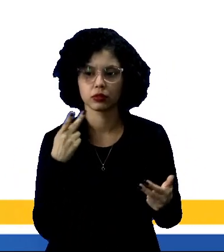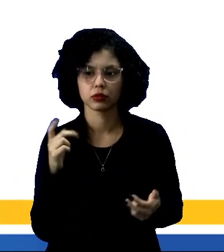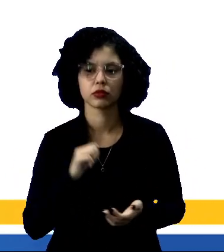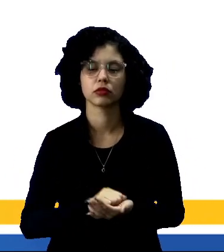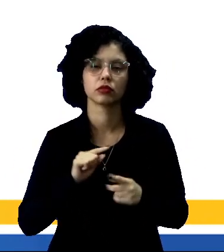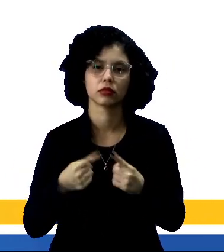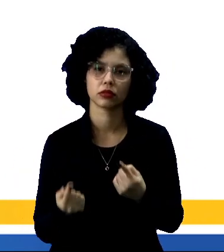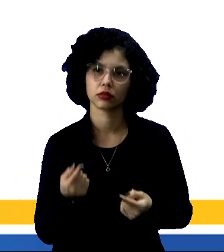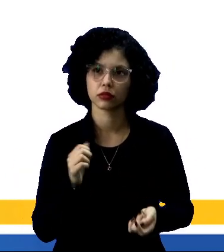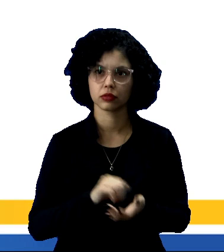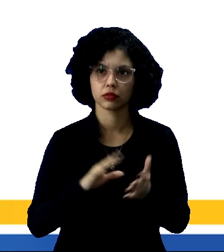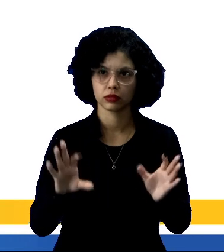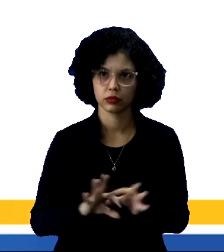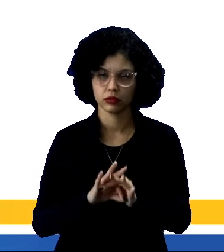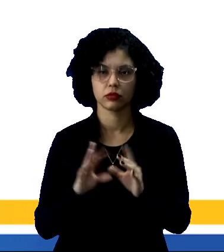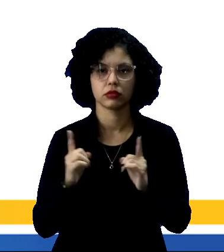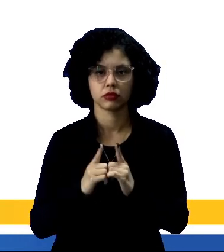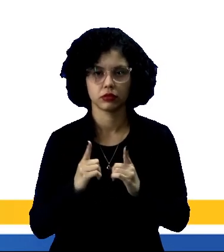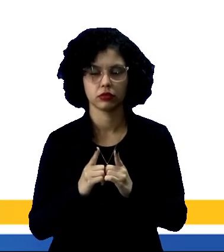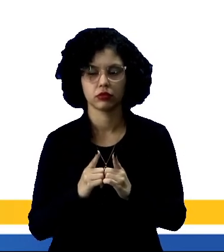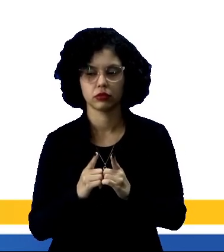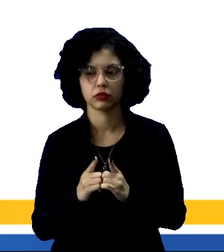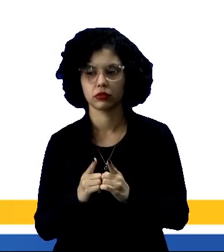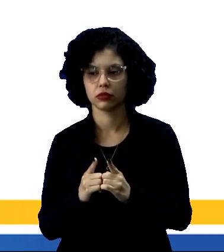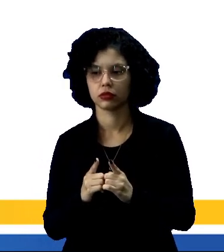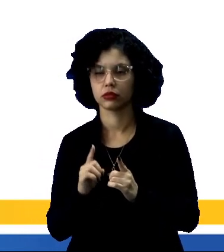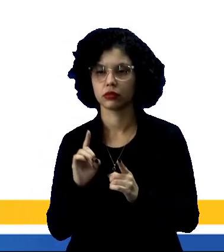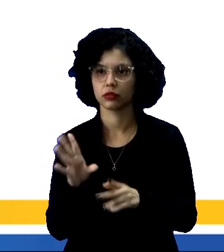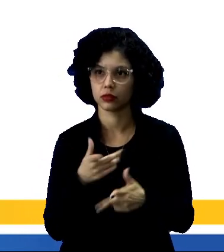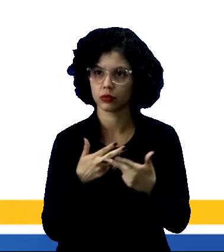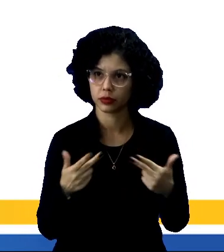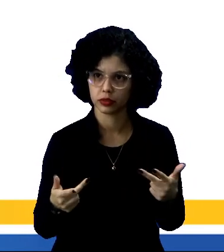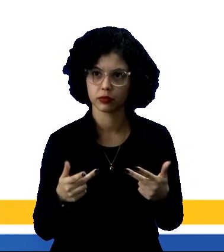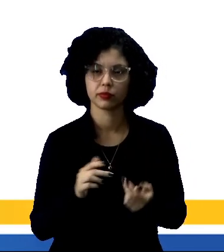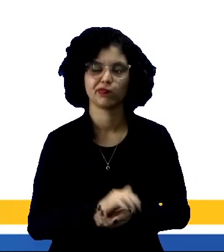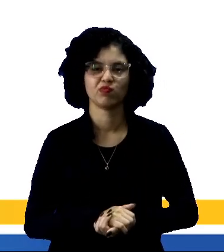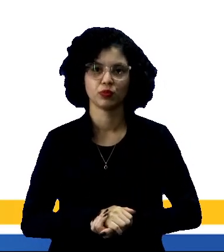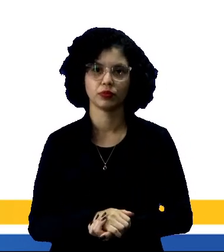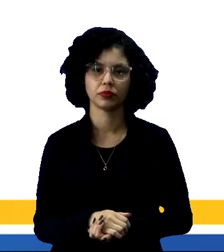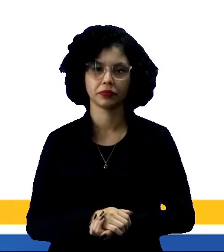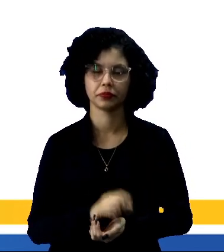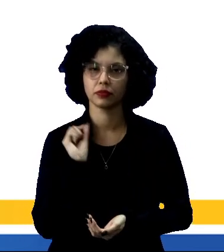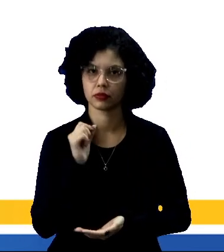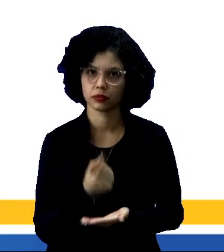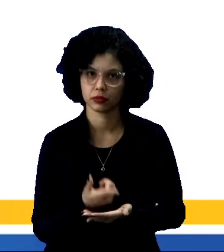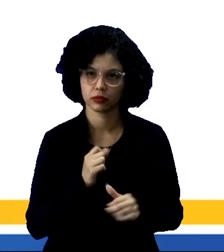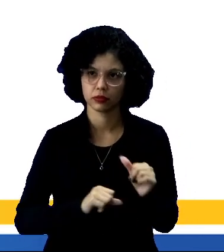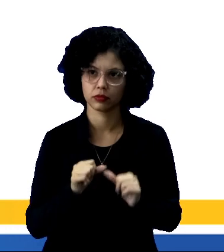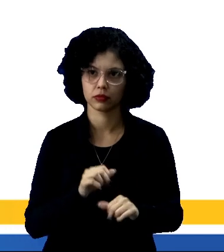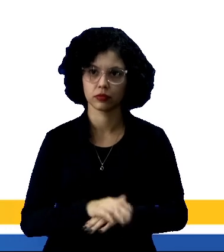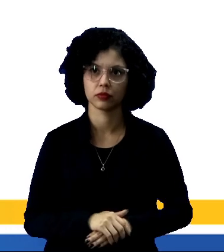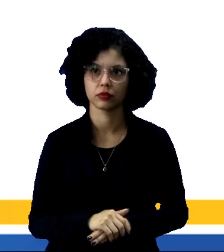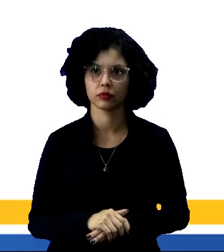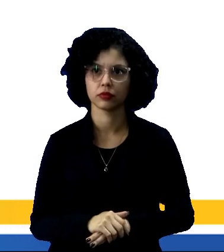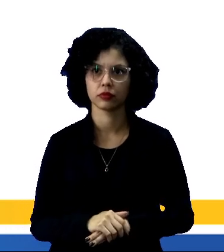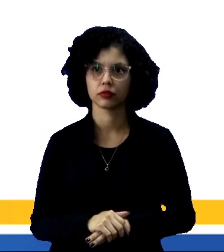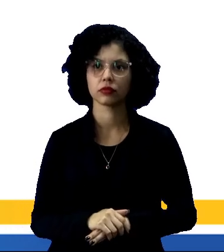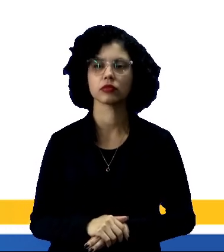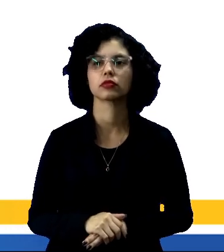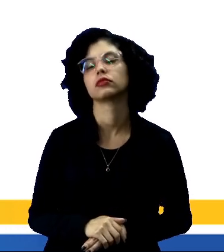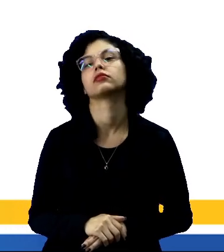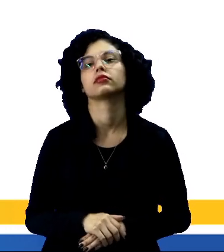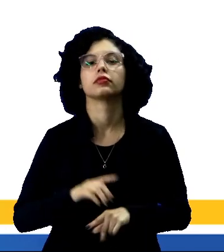reclama, não é em relação ao atendimento. O atendimento não é um objeto, ela se refere ao que ela comprou, o que veio trocado.